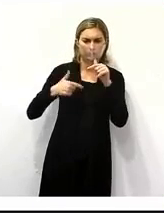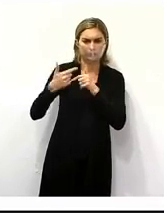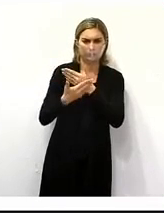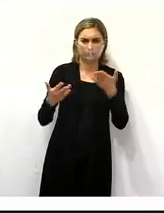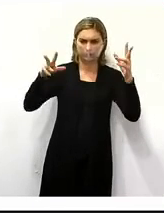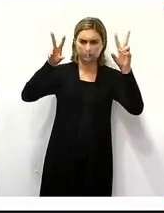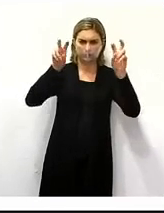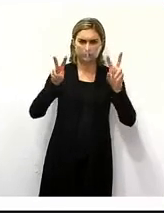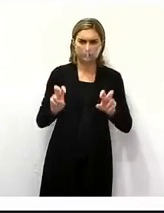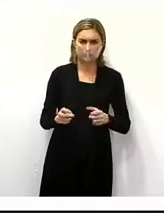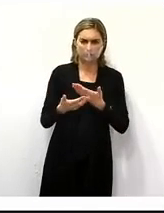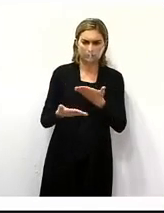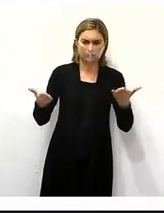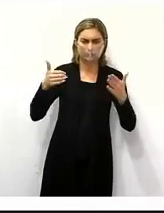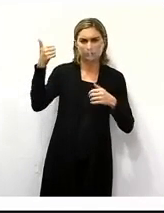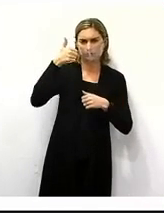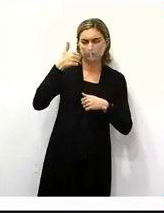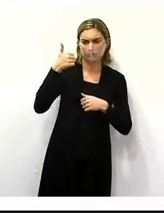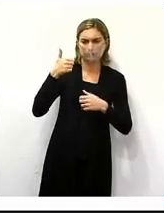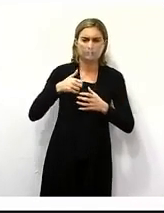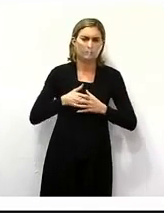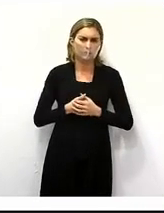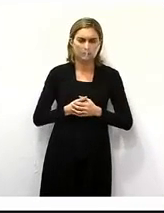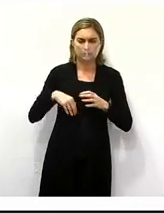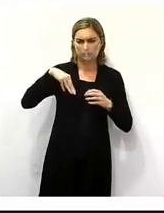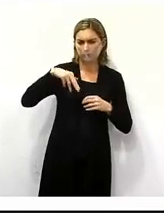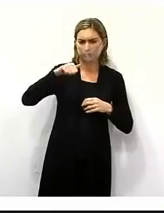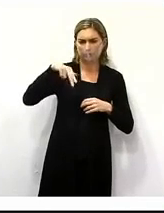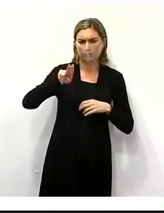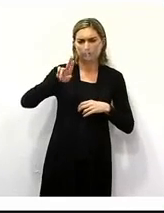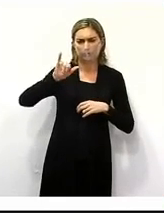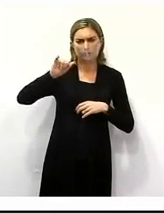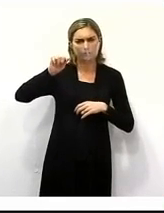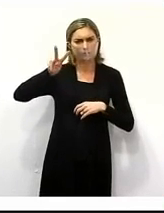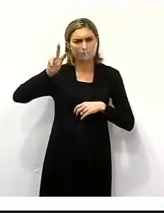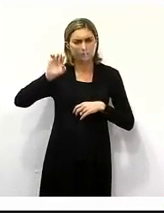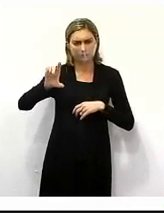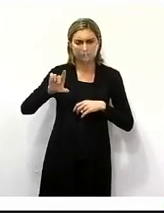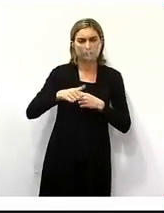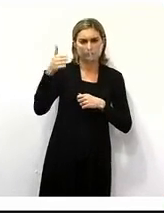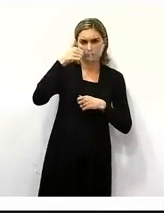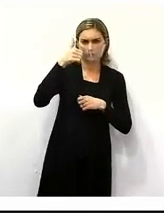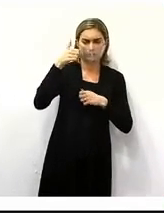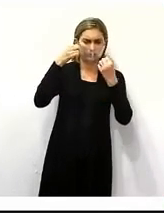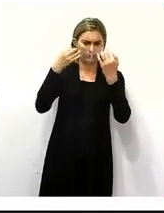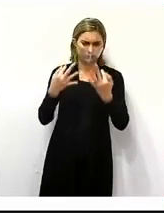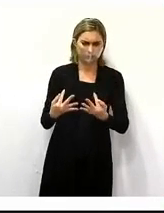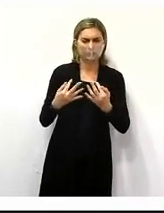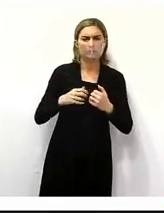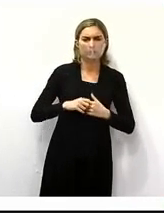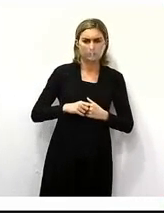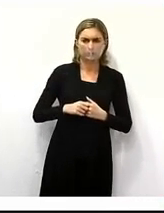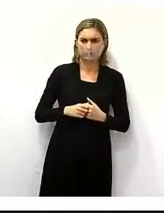esses assuntos, e vamos para a primeira questão de Maquiavel. Então, a primeira questão diz o